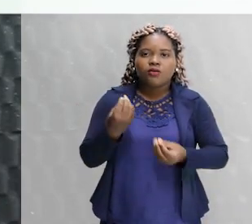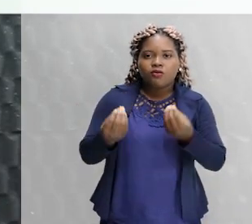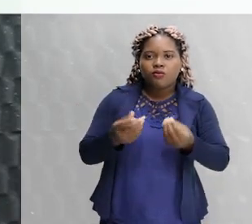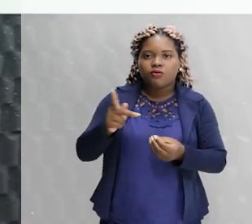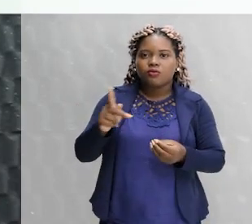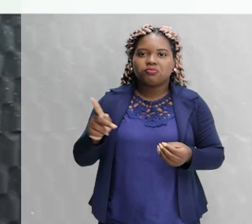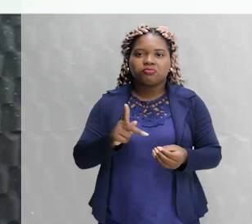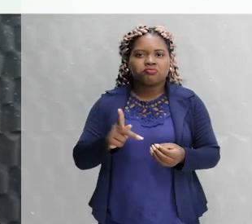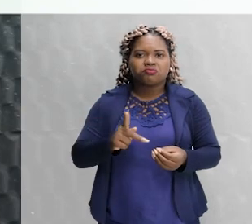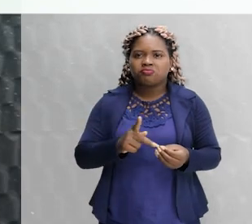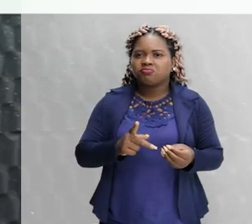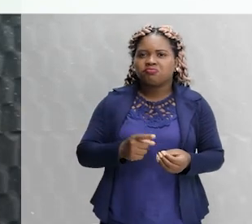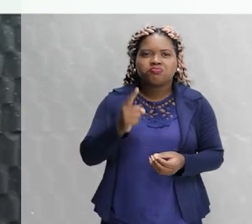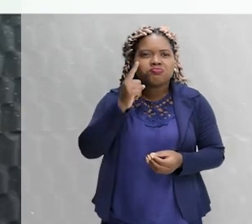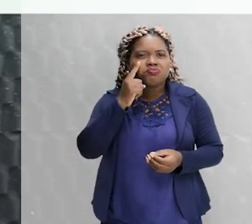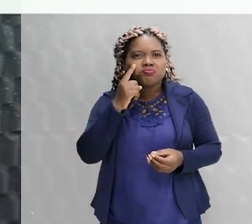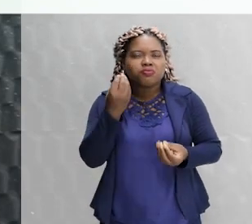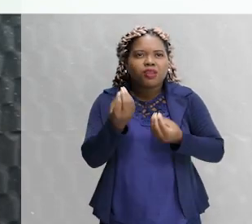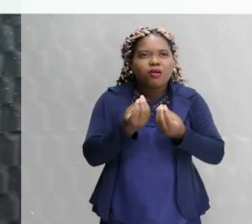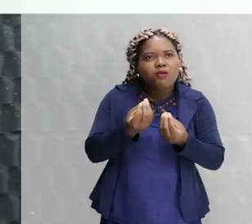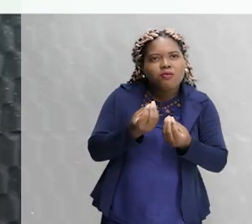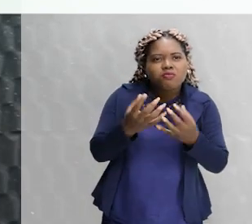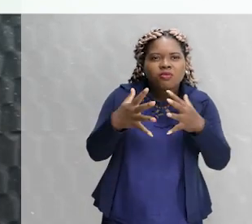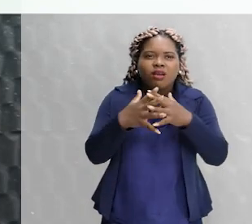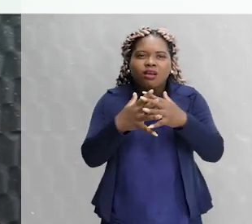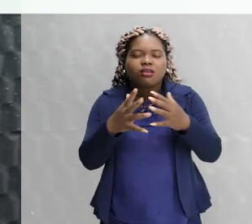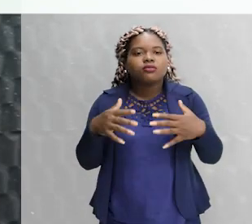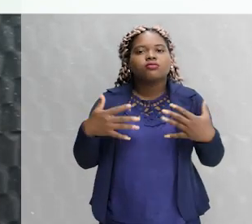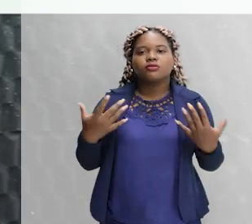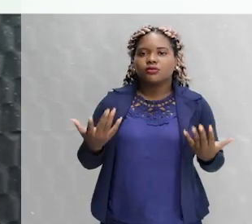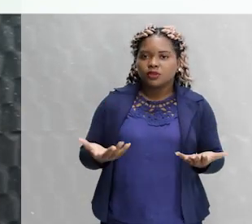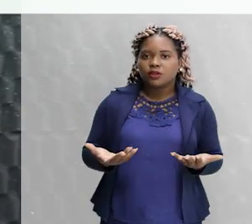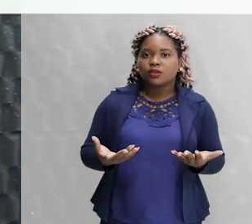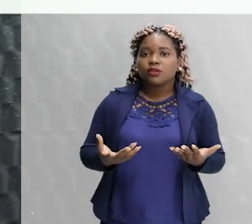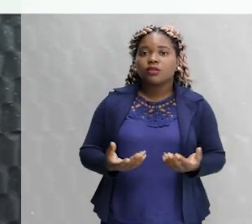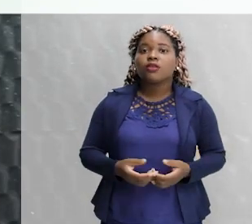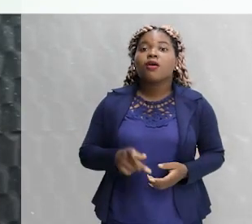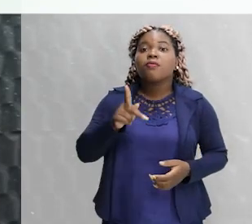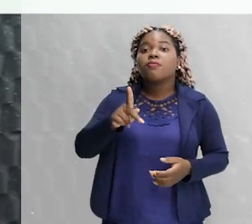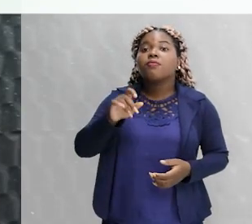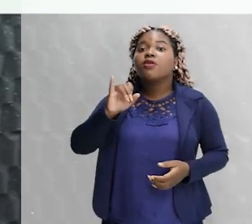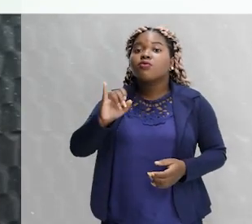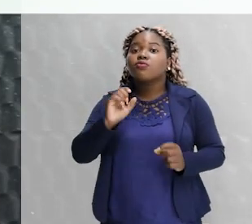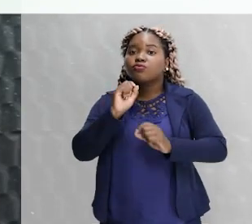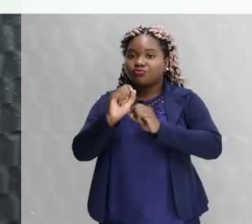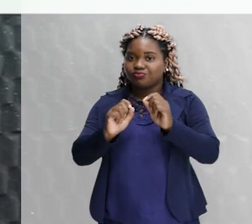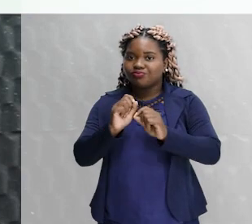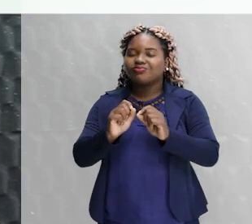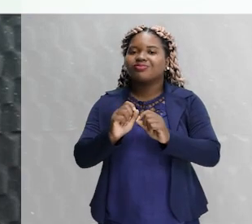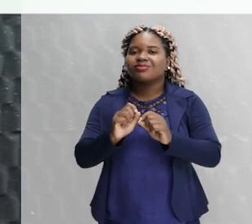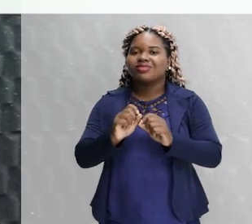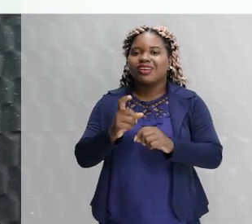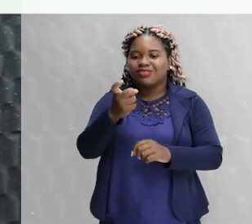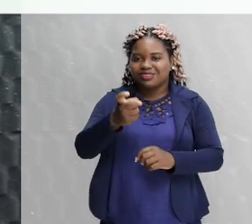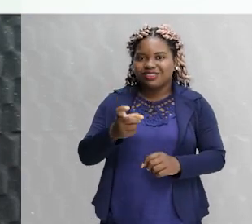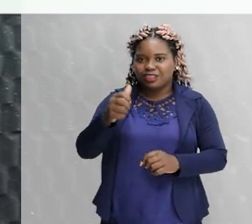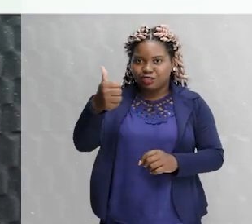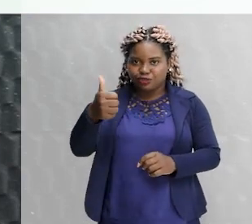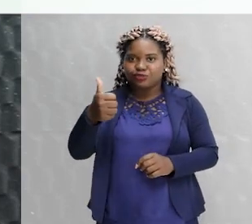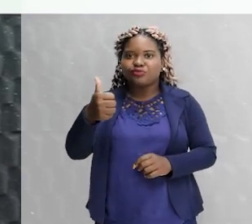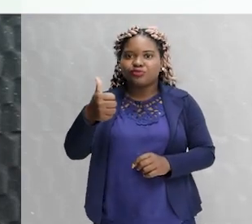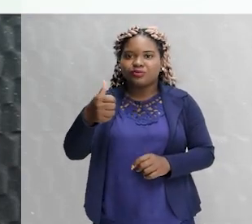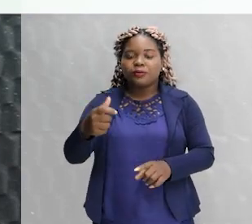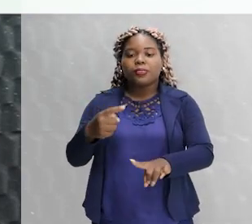entendi ainda. Então, vamos lá. Você vai pegar o X1, que é o peso de X1. É o P1. Então, você vai multiplicar X1 por P1,